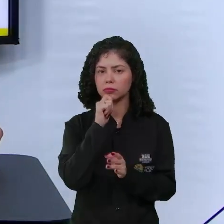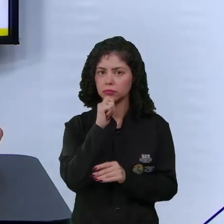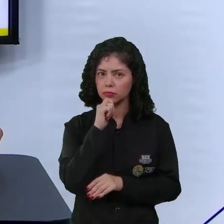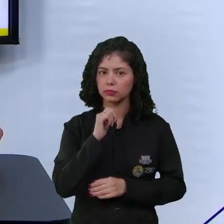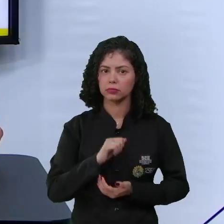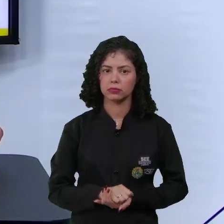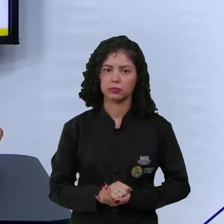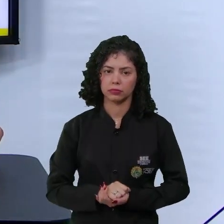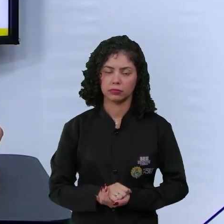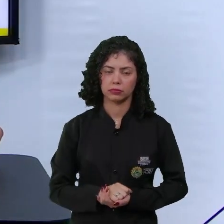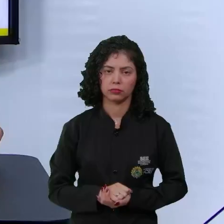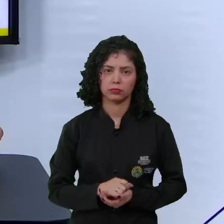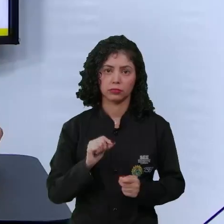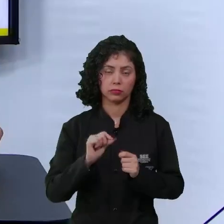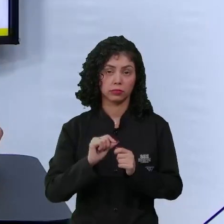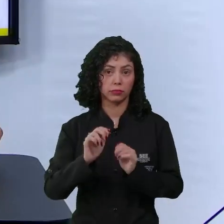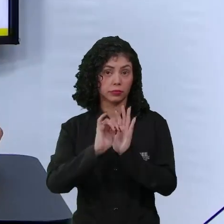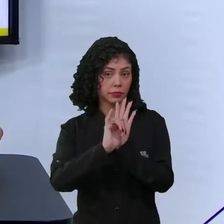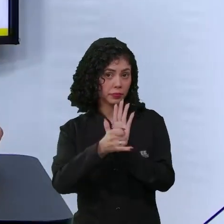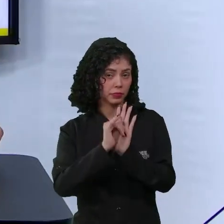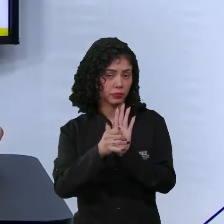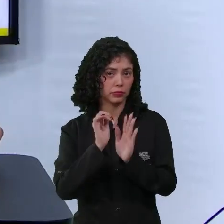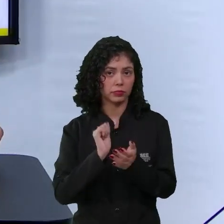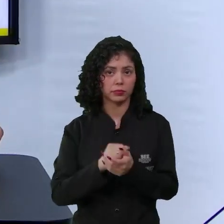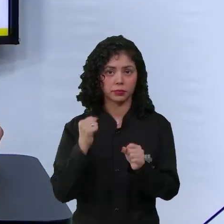pertencimento, faz uma narrativa, uma